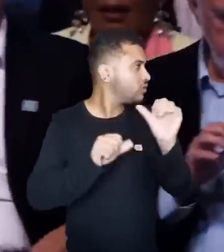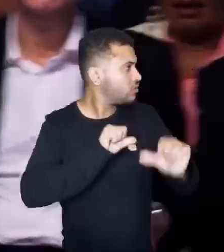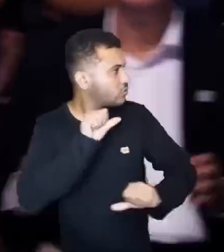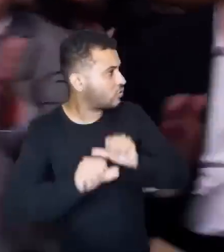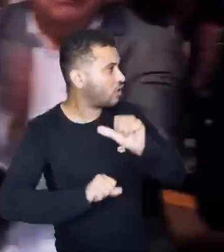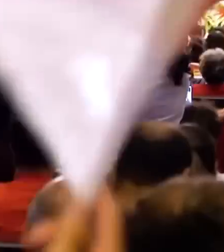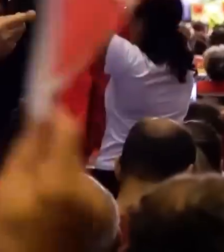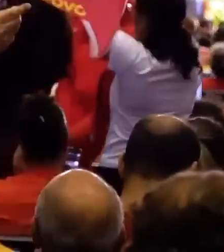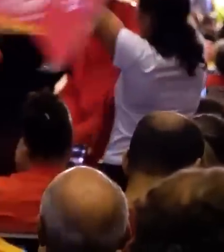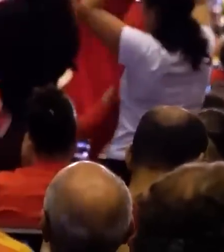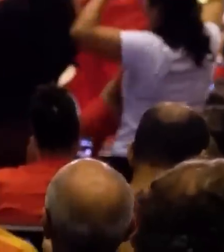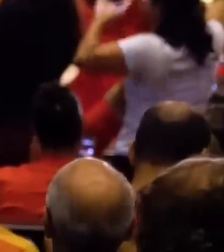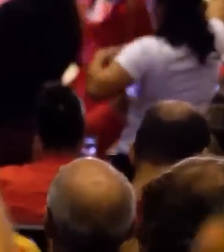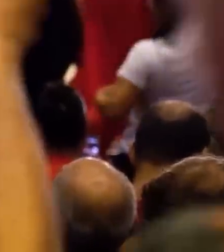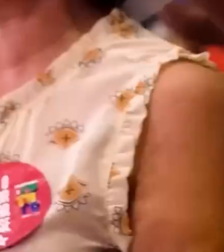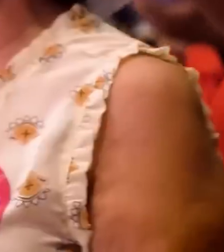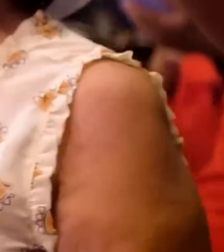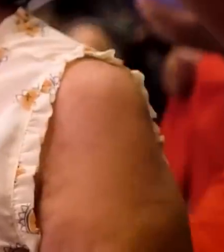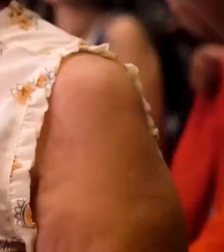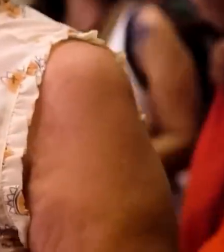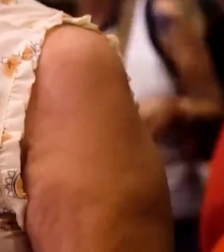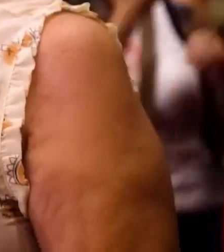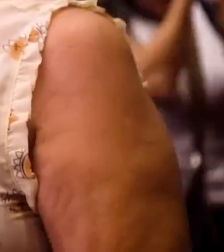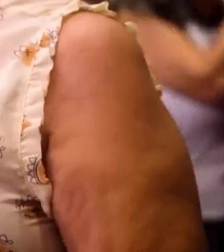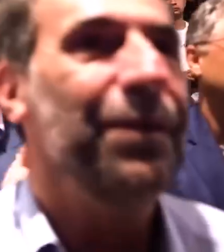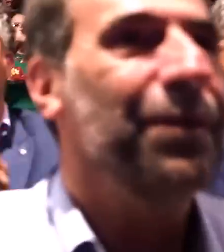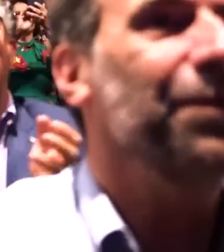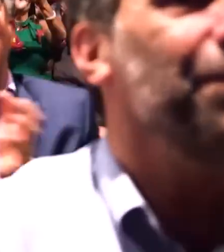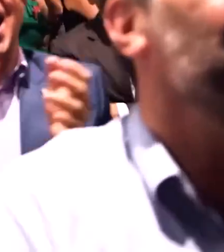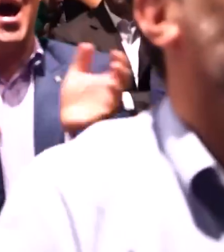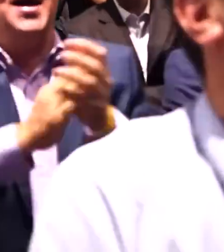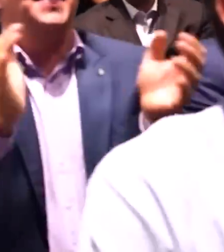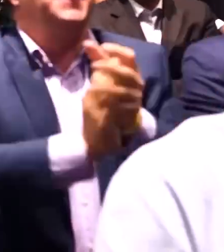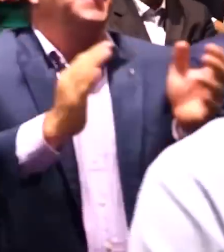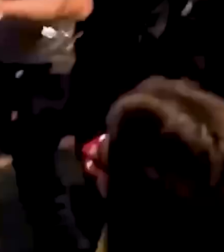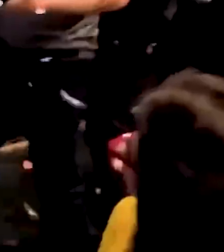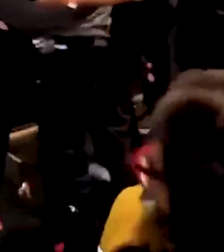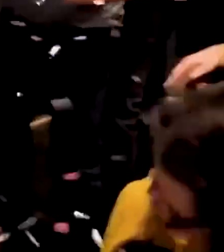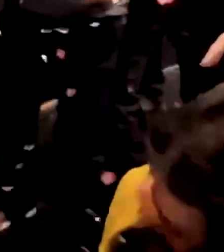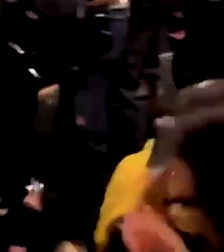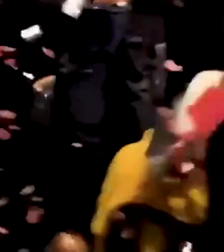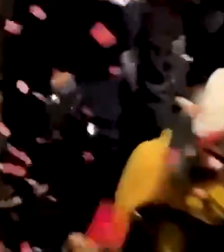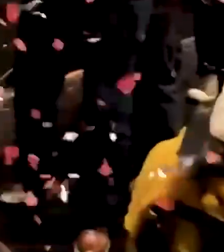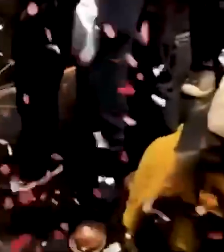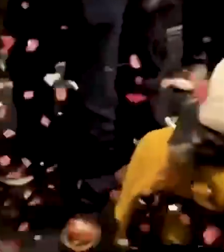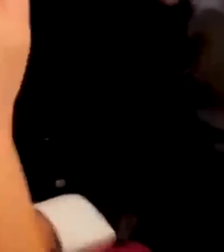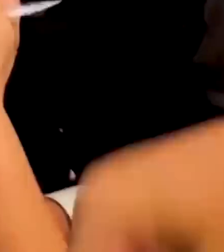e não permitir que uma criança mais possa morrer de fome.